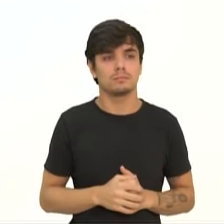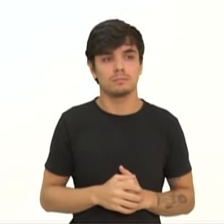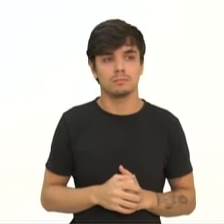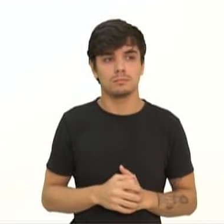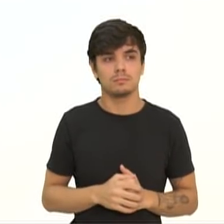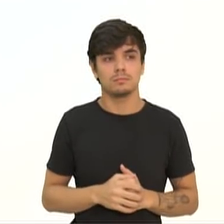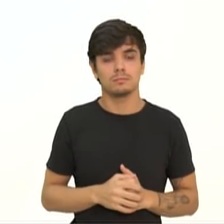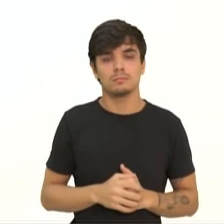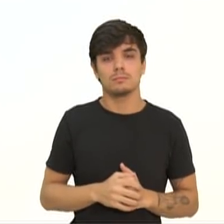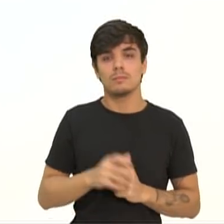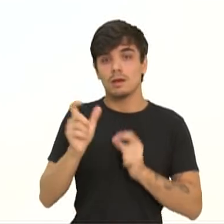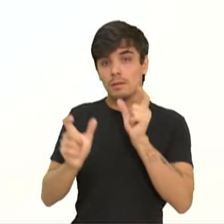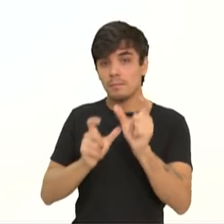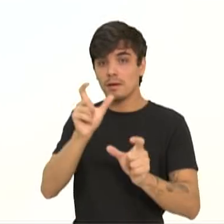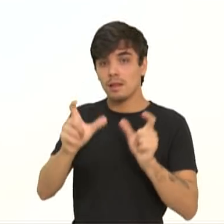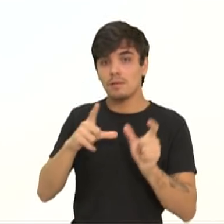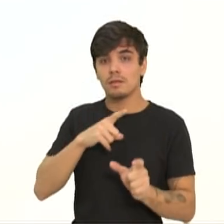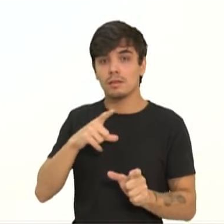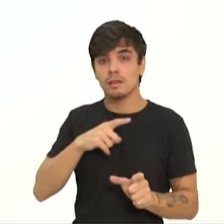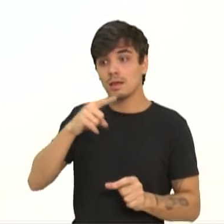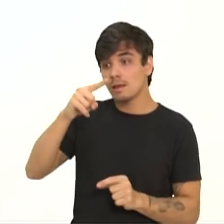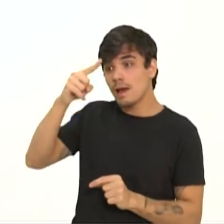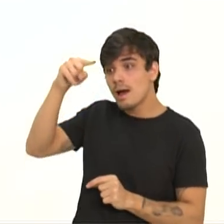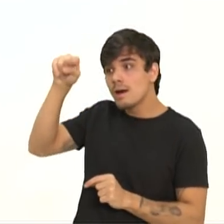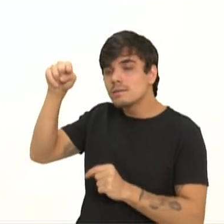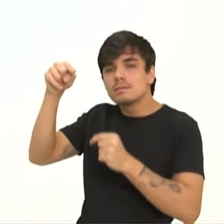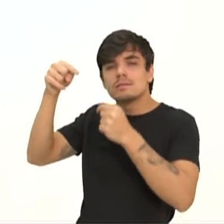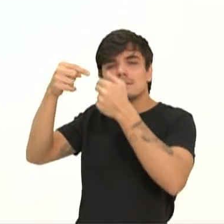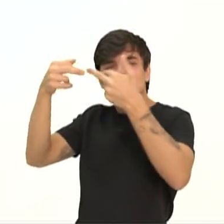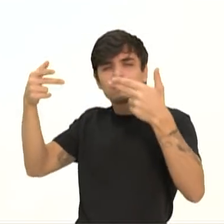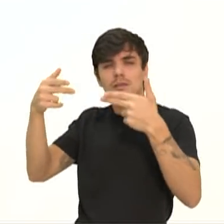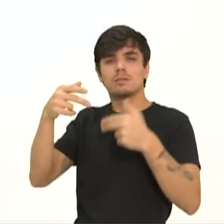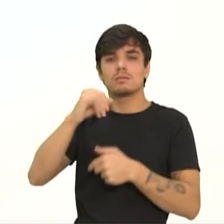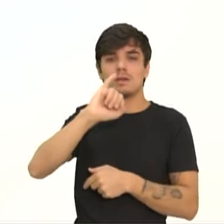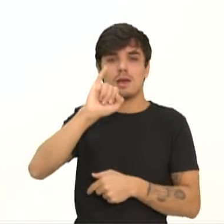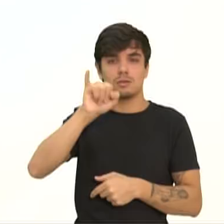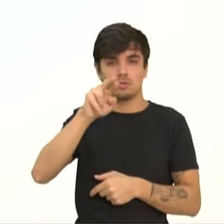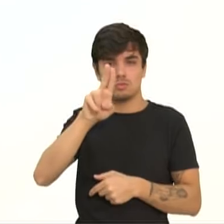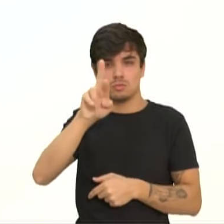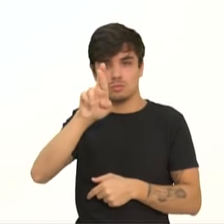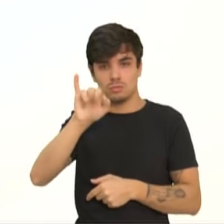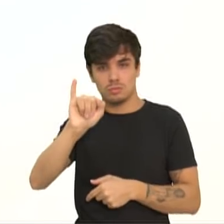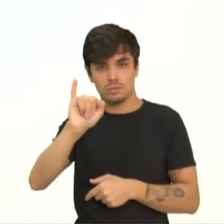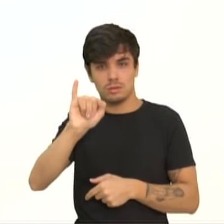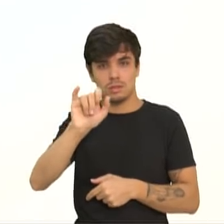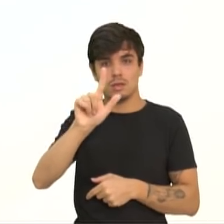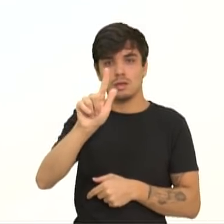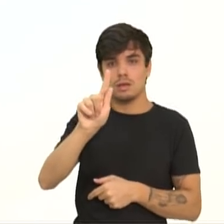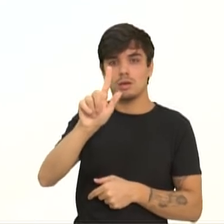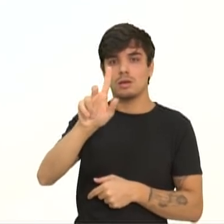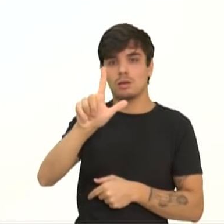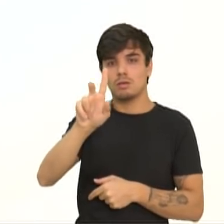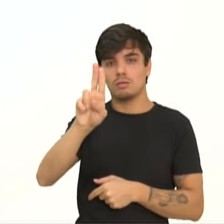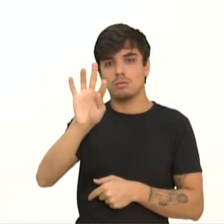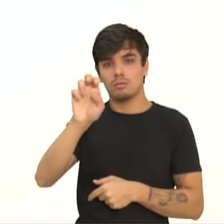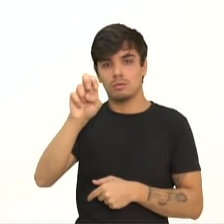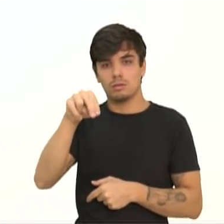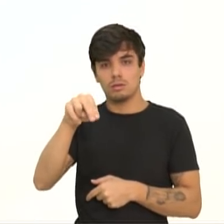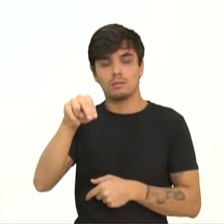As palavras que recebem acento são júri, glúten,